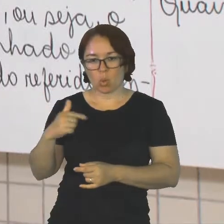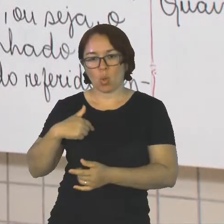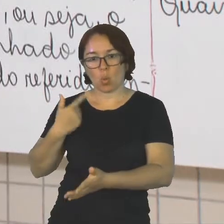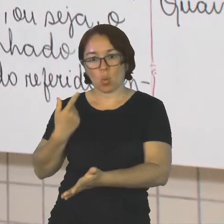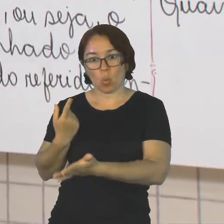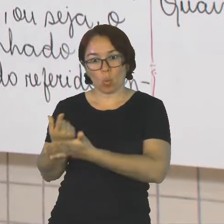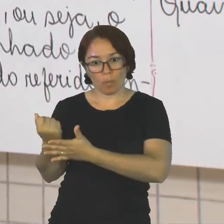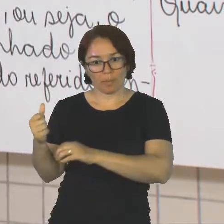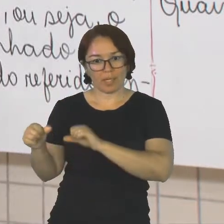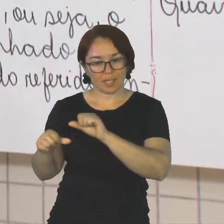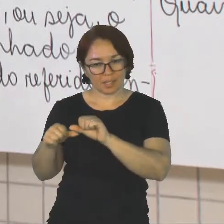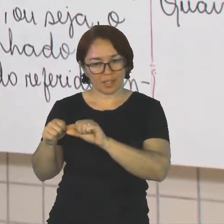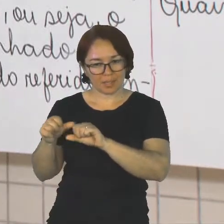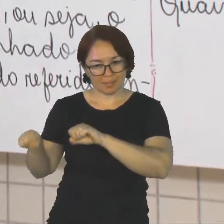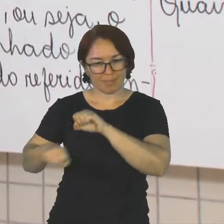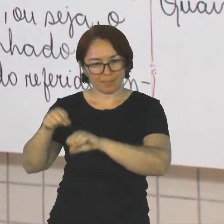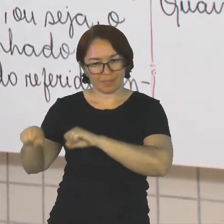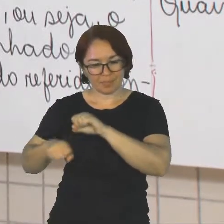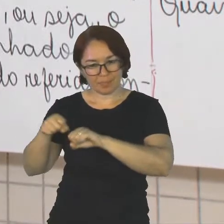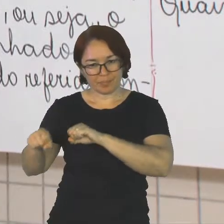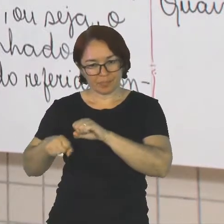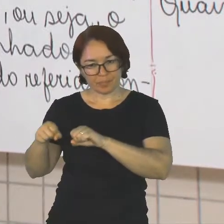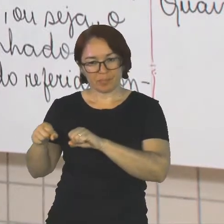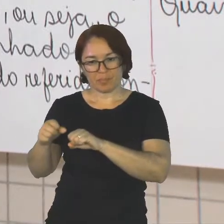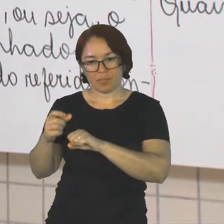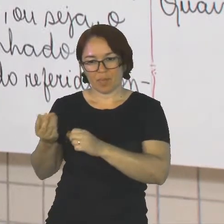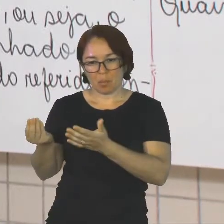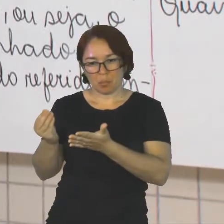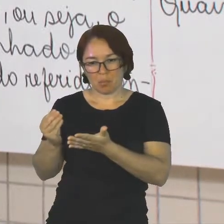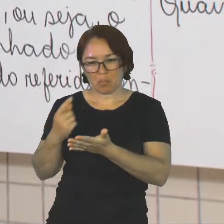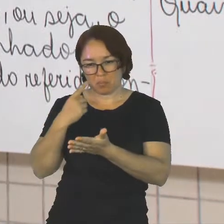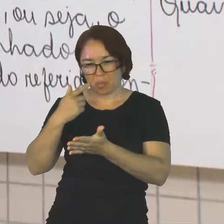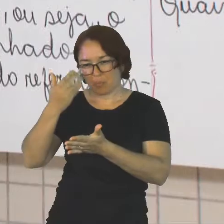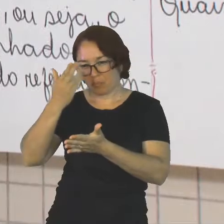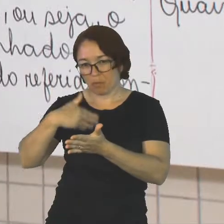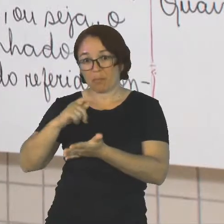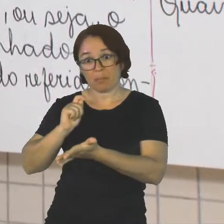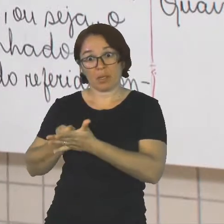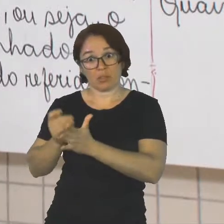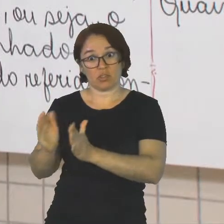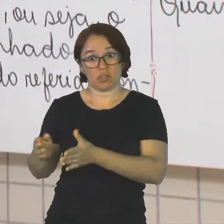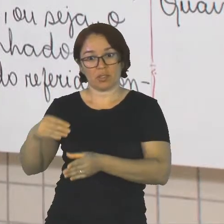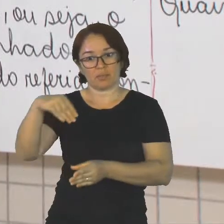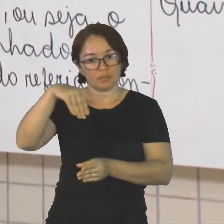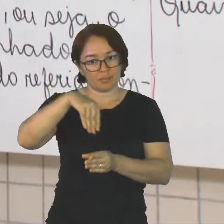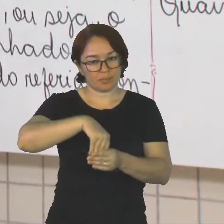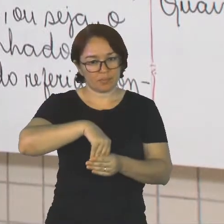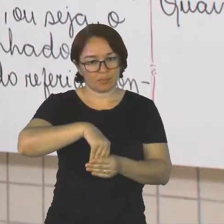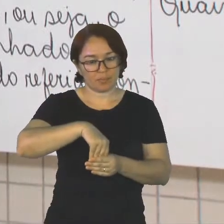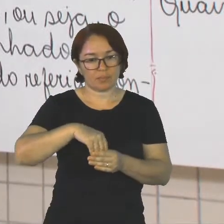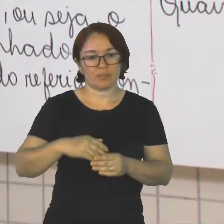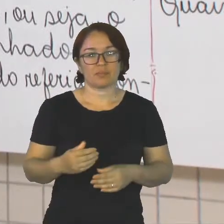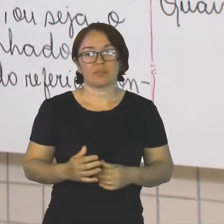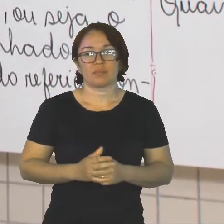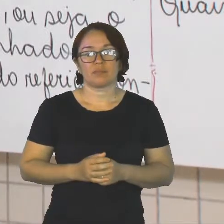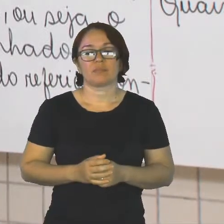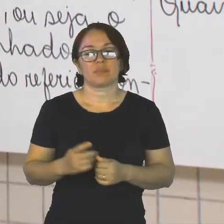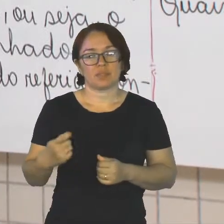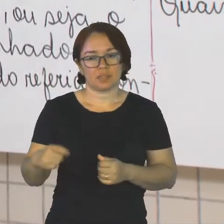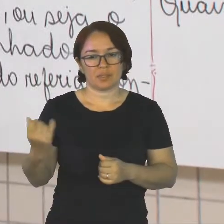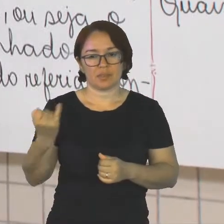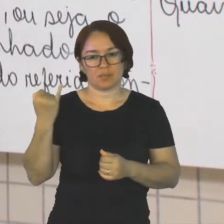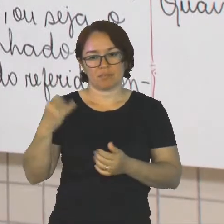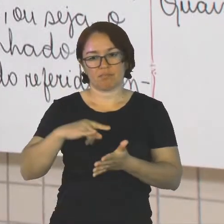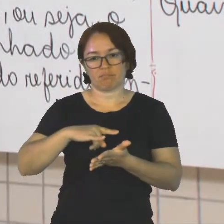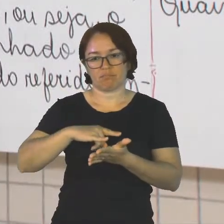que comprovaria que a bicicleta já está paga. E é importante que tenha anexo e é essencial